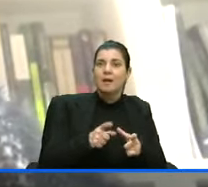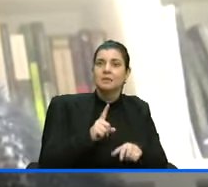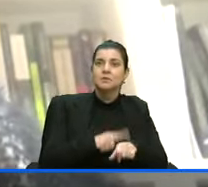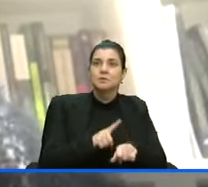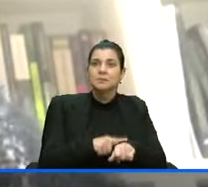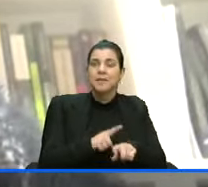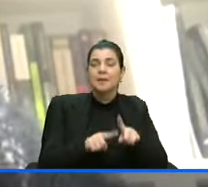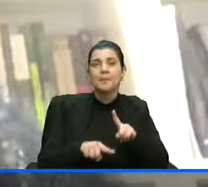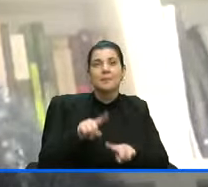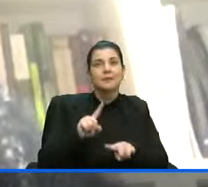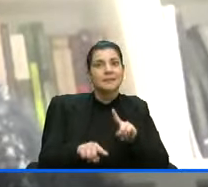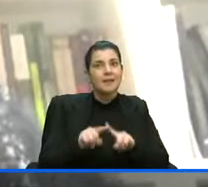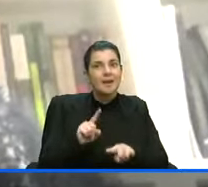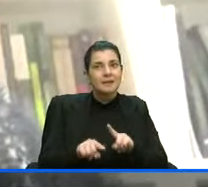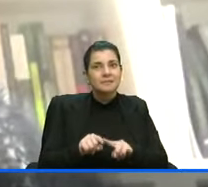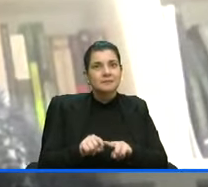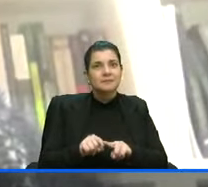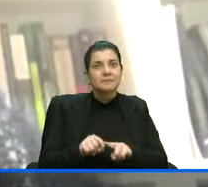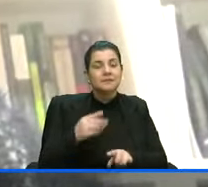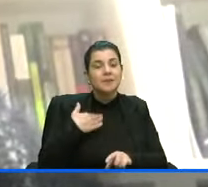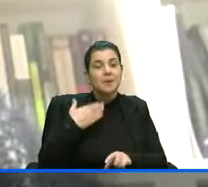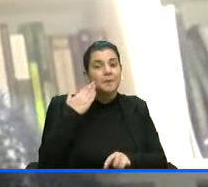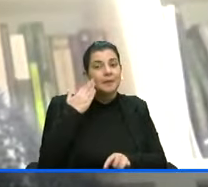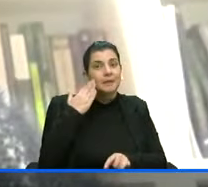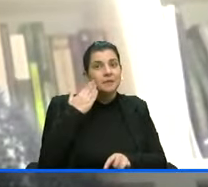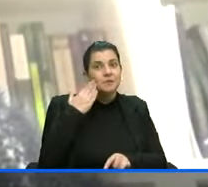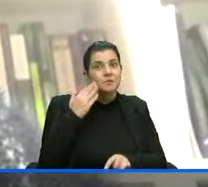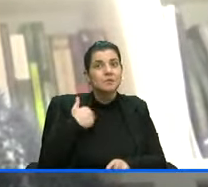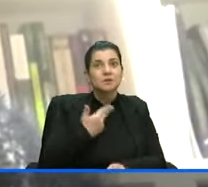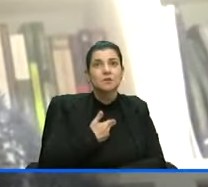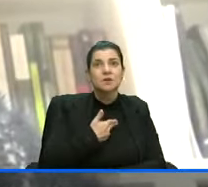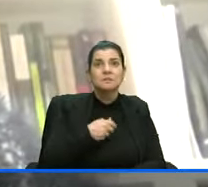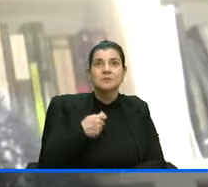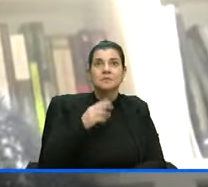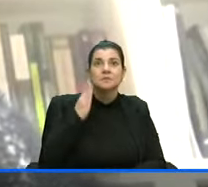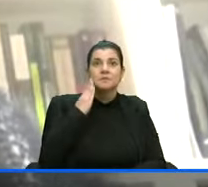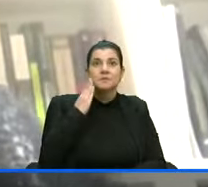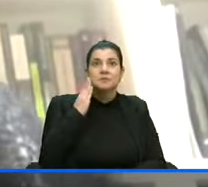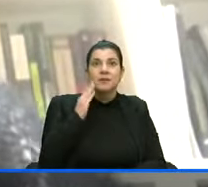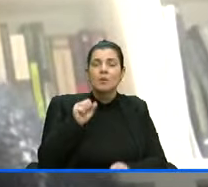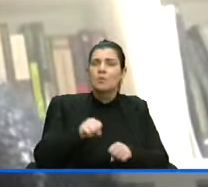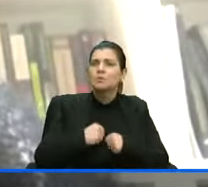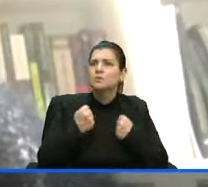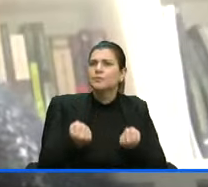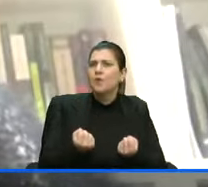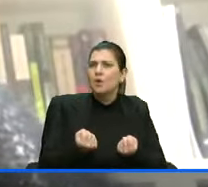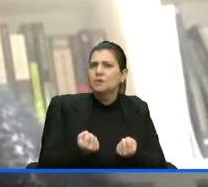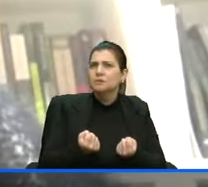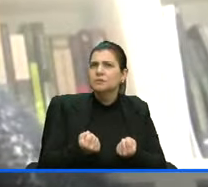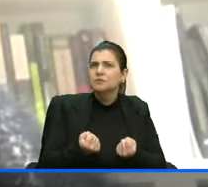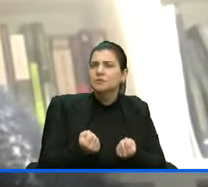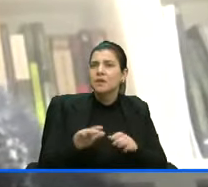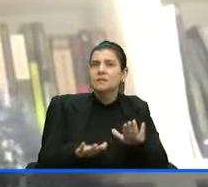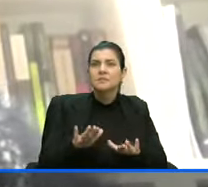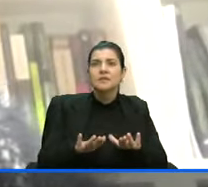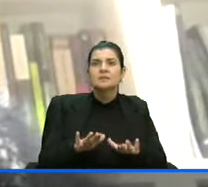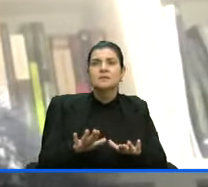tempos, os materiais. E aí eu penso que a gente tem que pensar aqui esforço, muitas vezes as